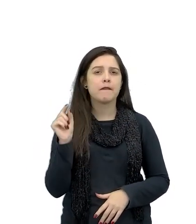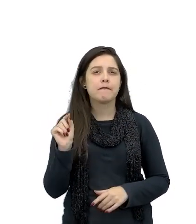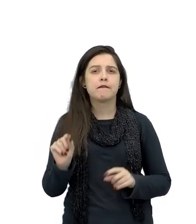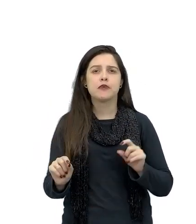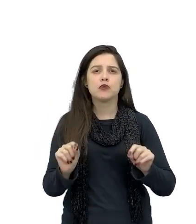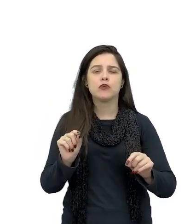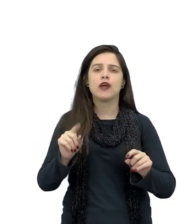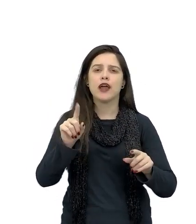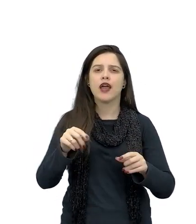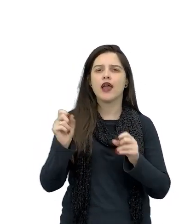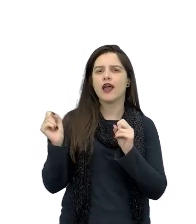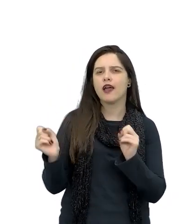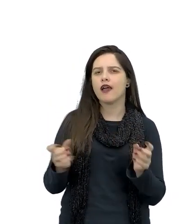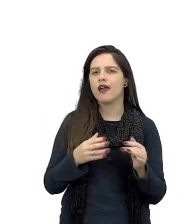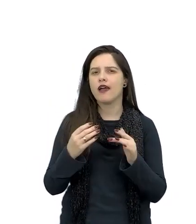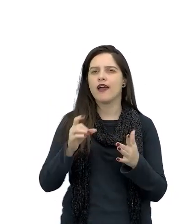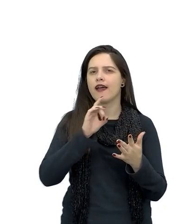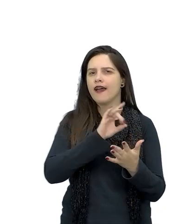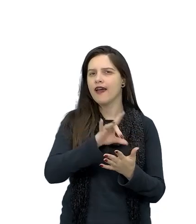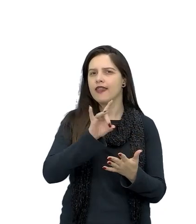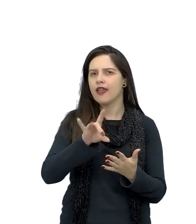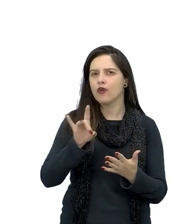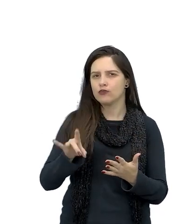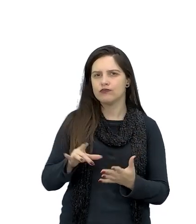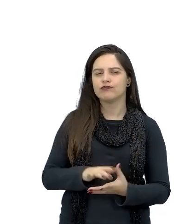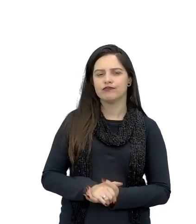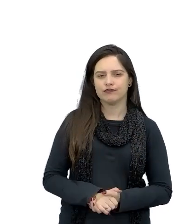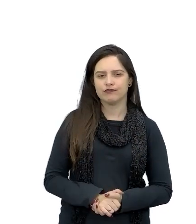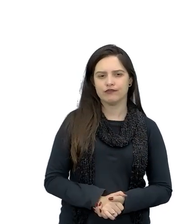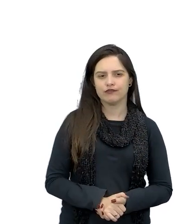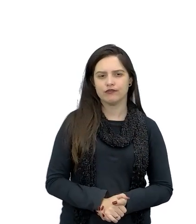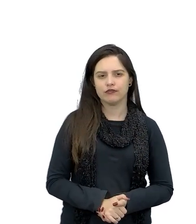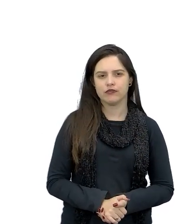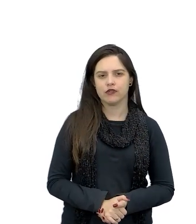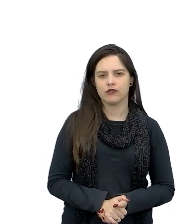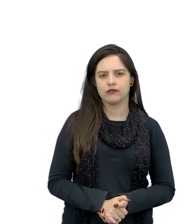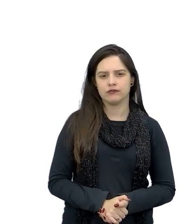que a produção, né, que cada um